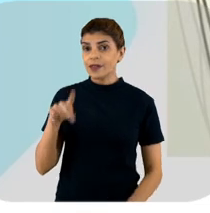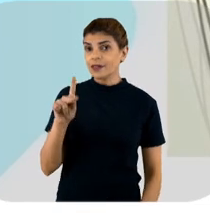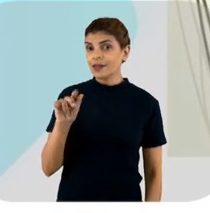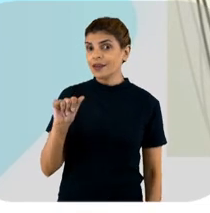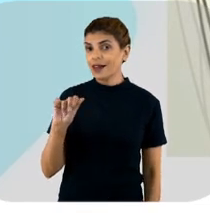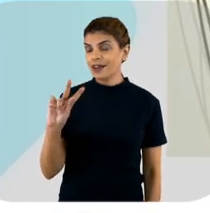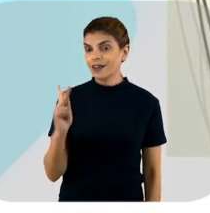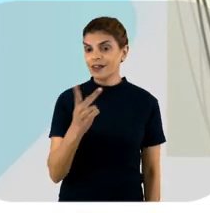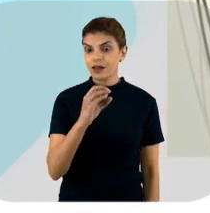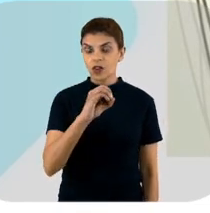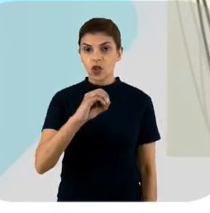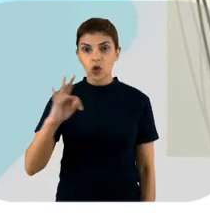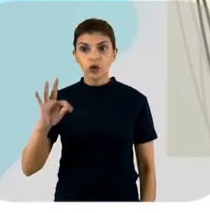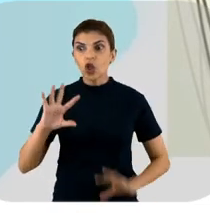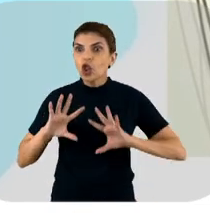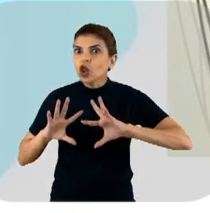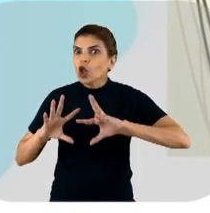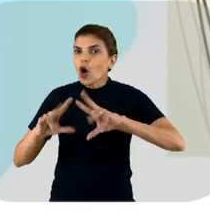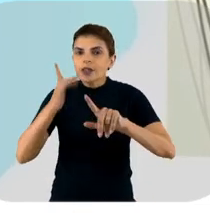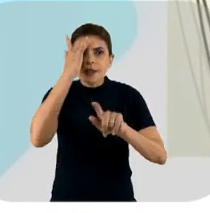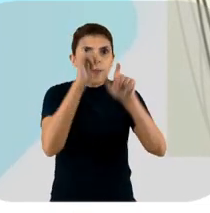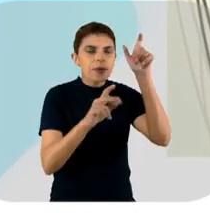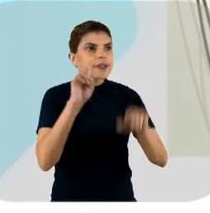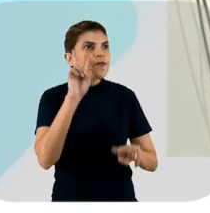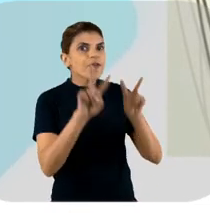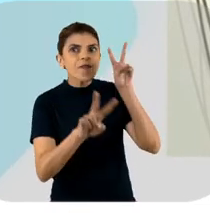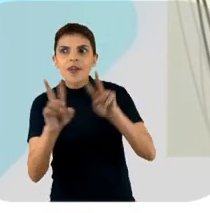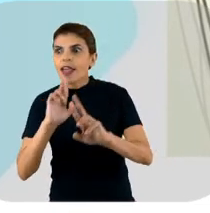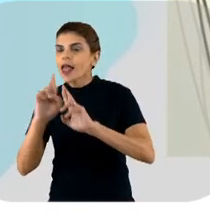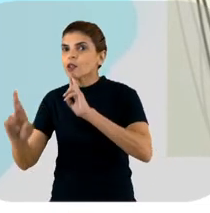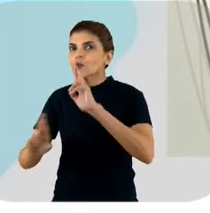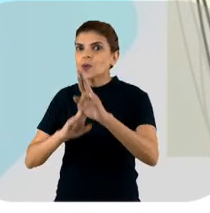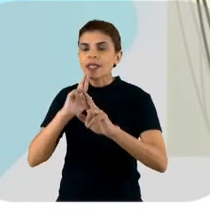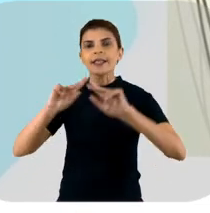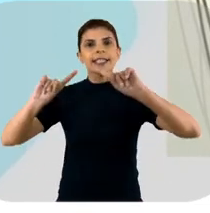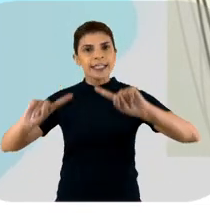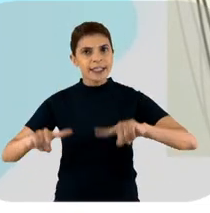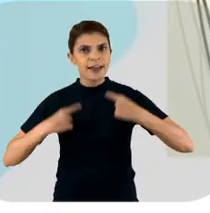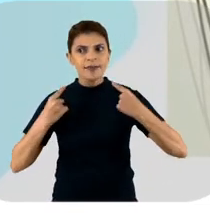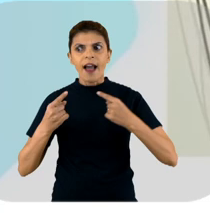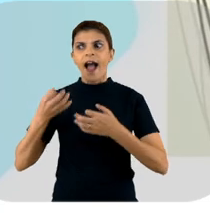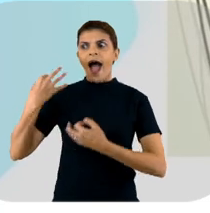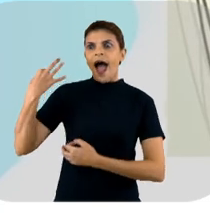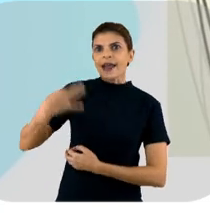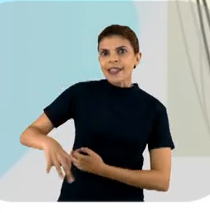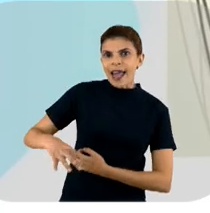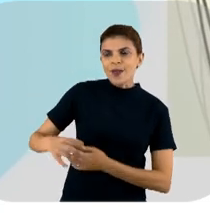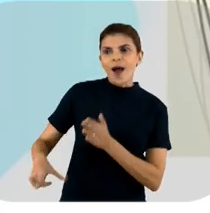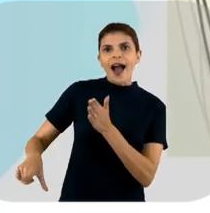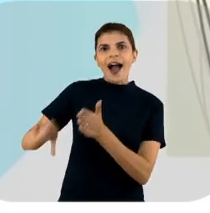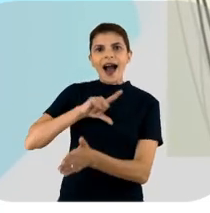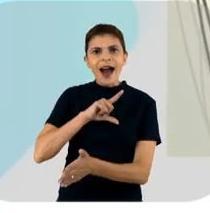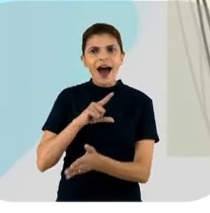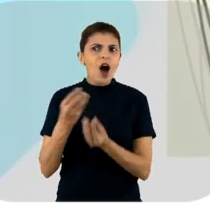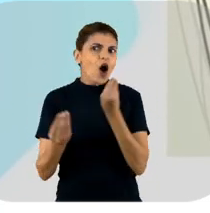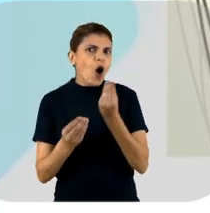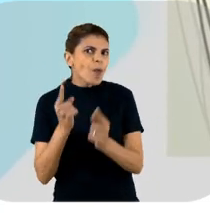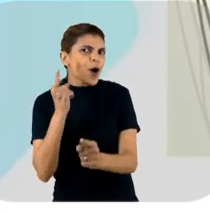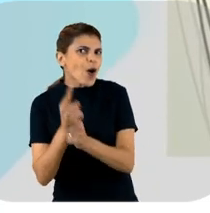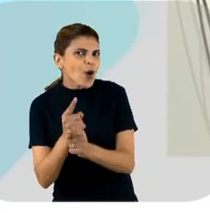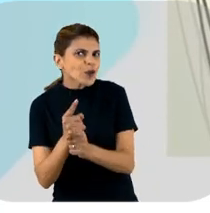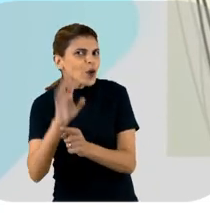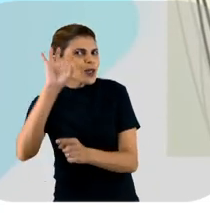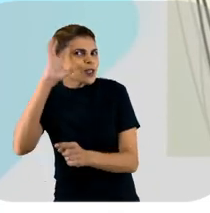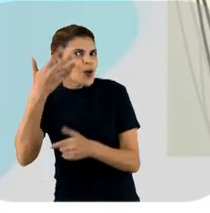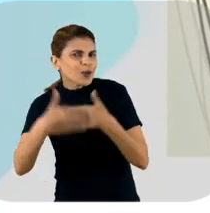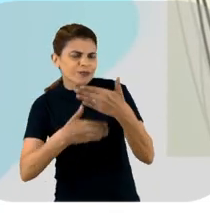do Kahoot, e todo mundo vê o resultado dos desafios, quem acertou antes, que tipo de solução